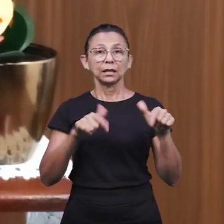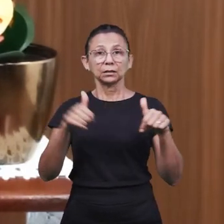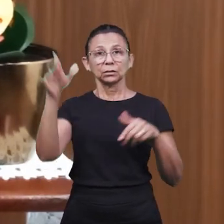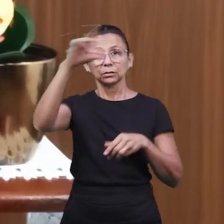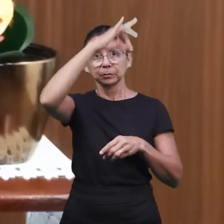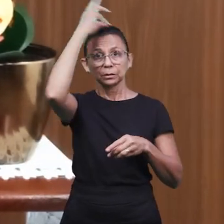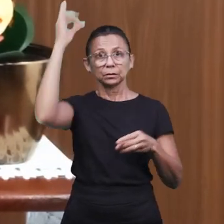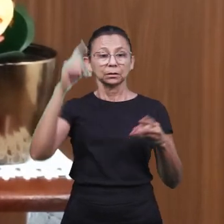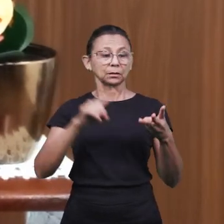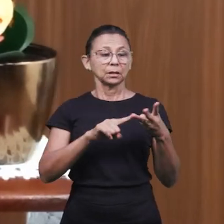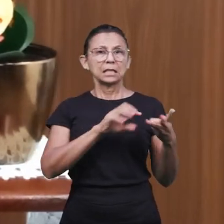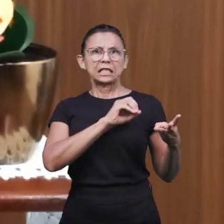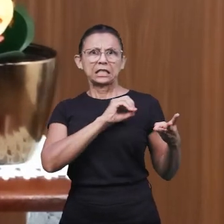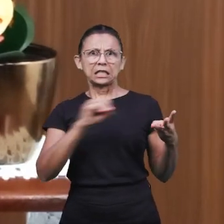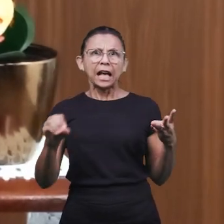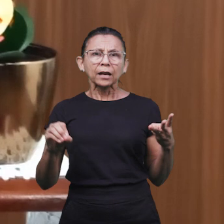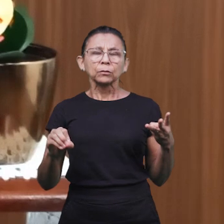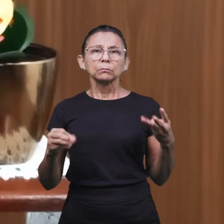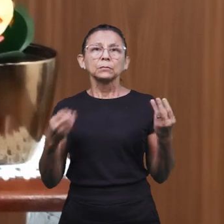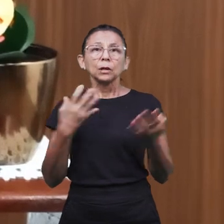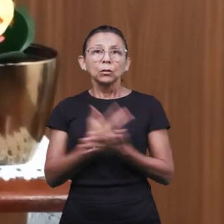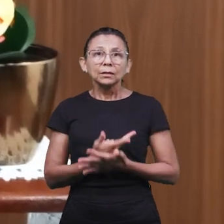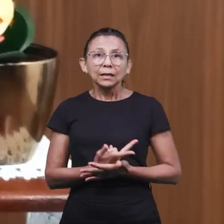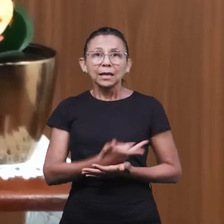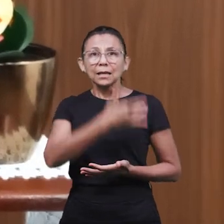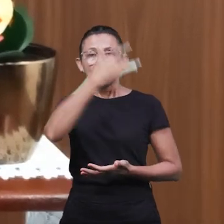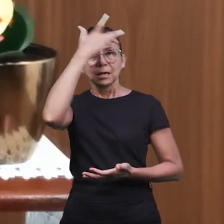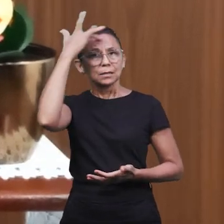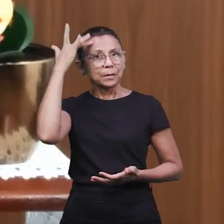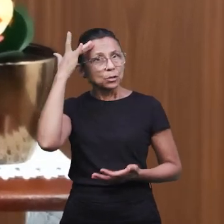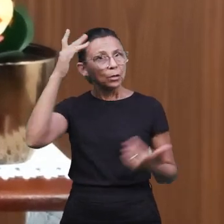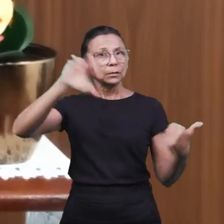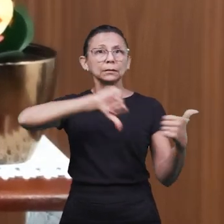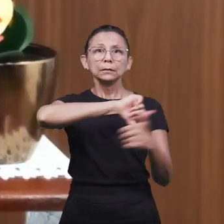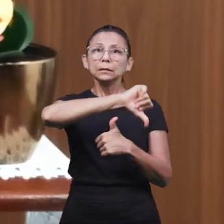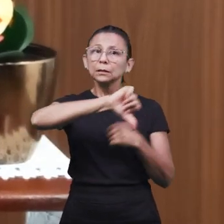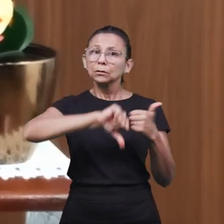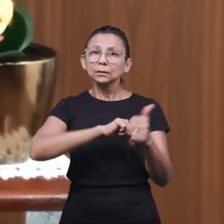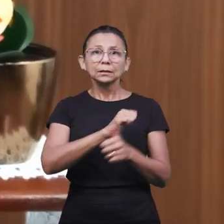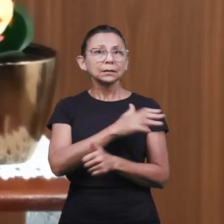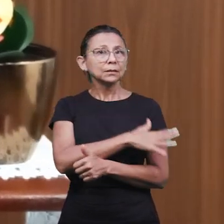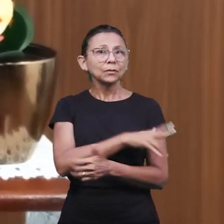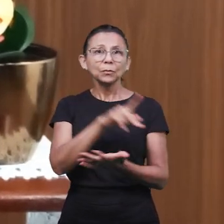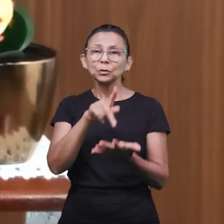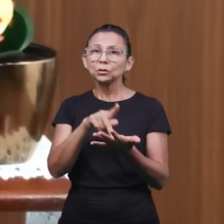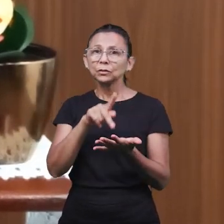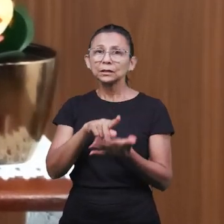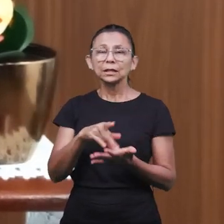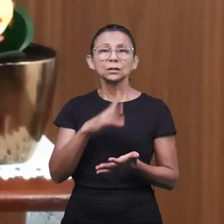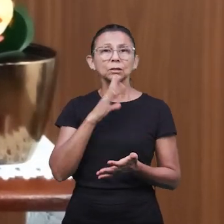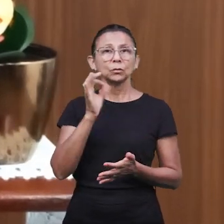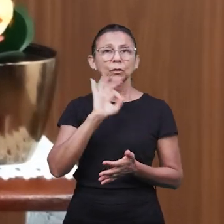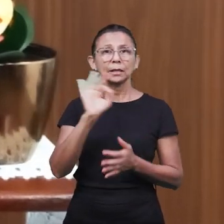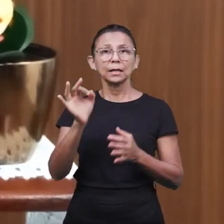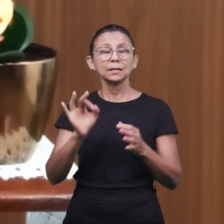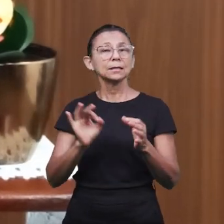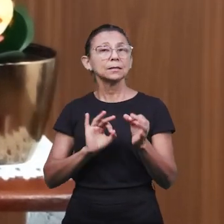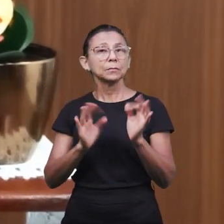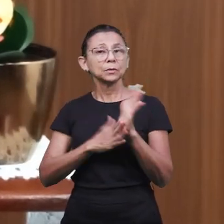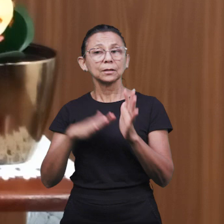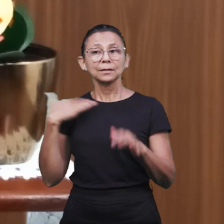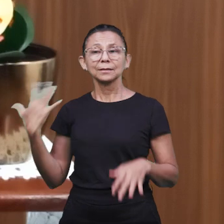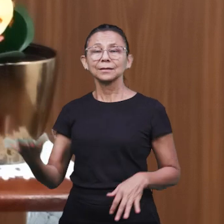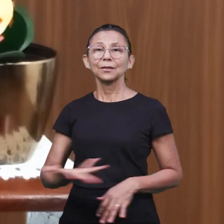O resultado é: não há conversão verdadeira, porque esta instituição, ela abraça tudo de qualquer